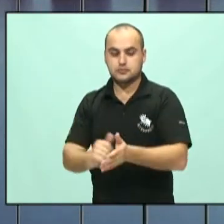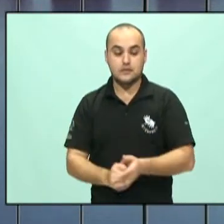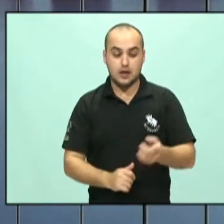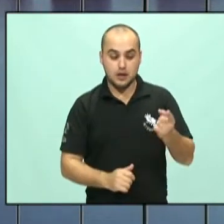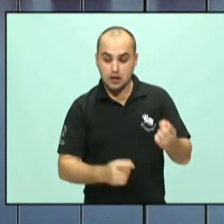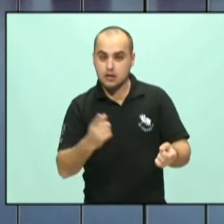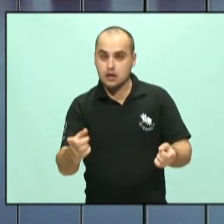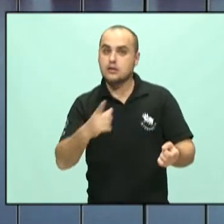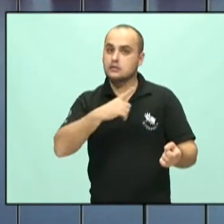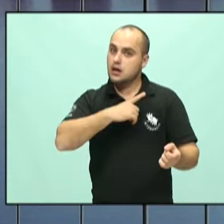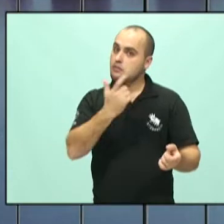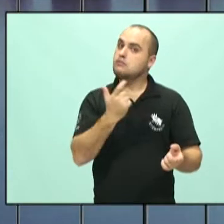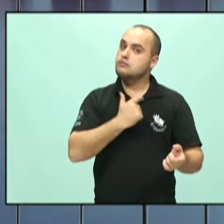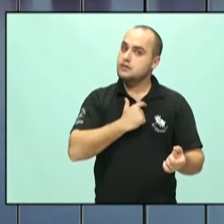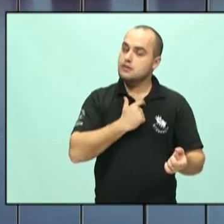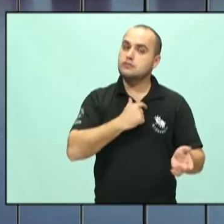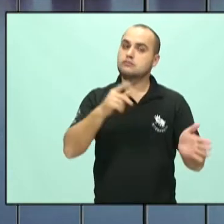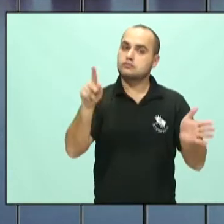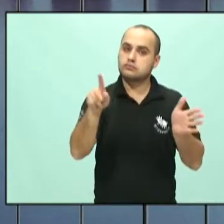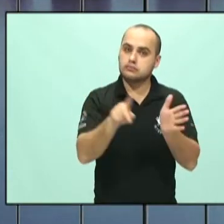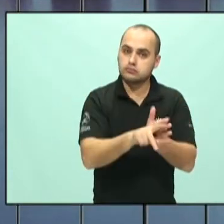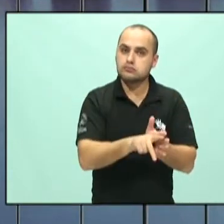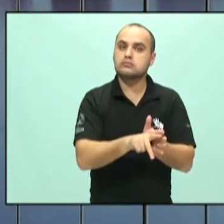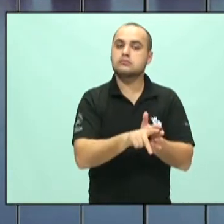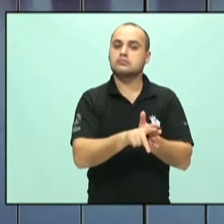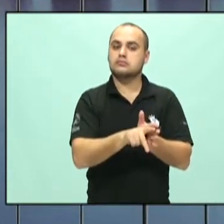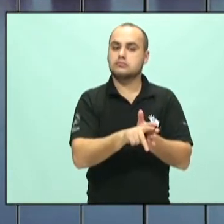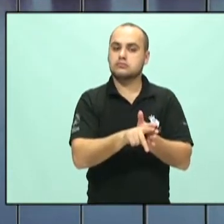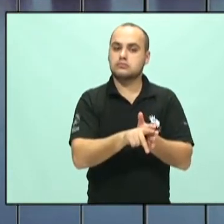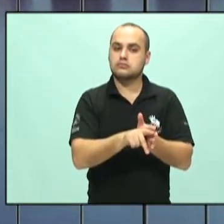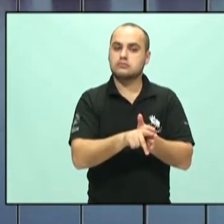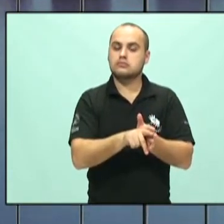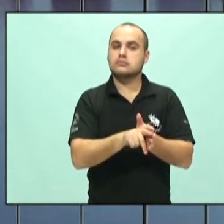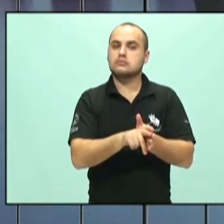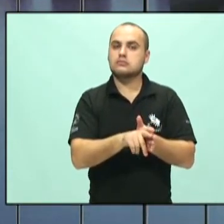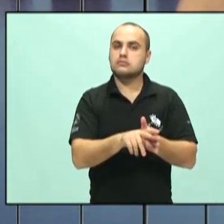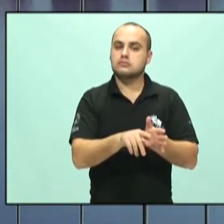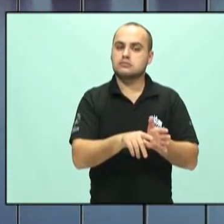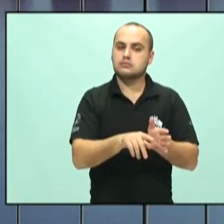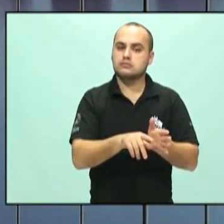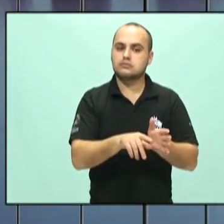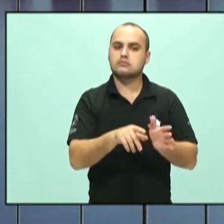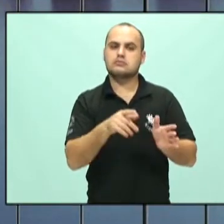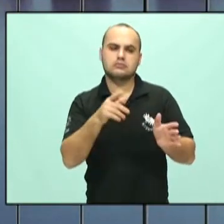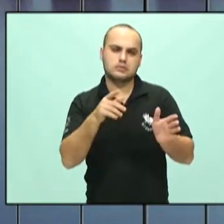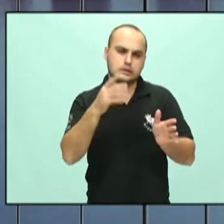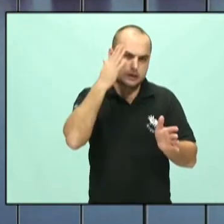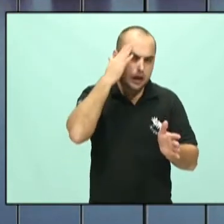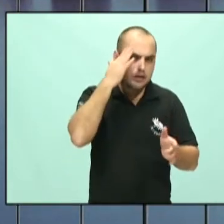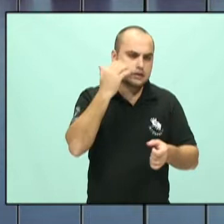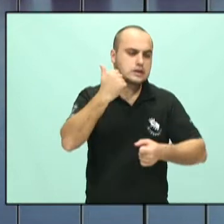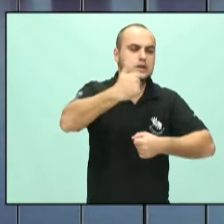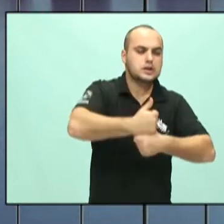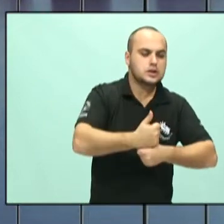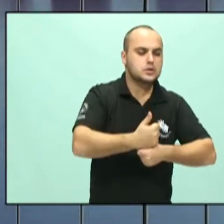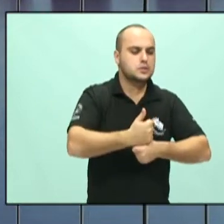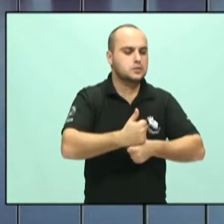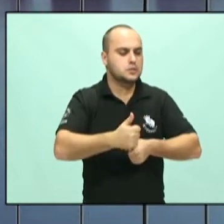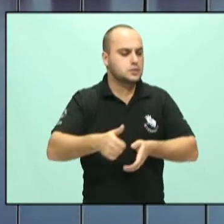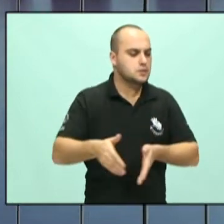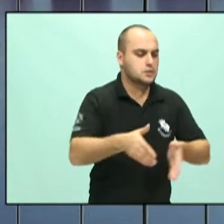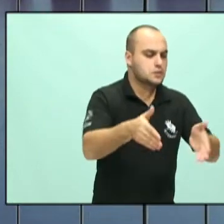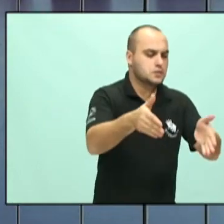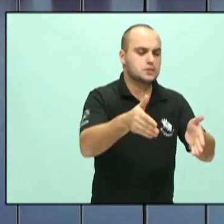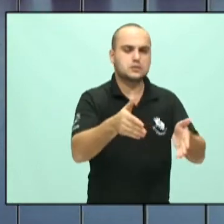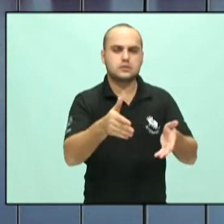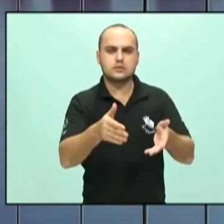premiações em função da questão de na área de direção, de montagem, de direção